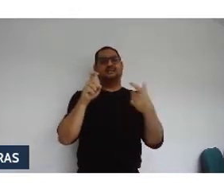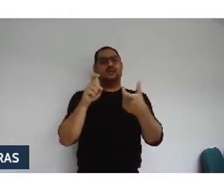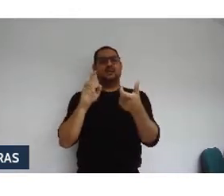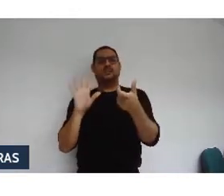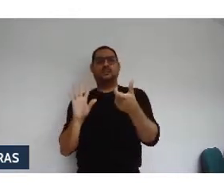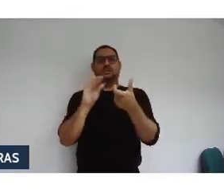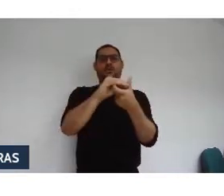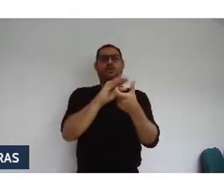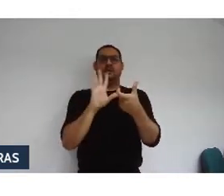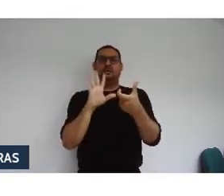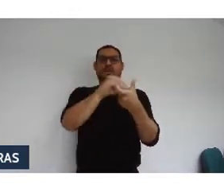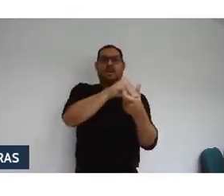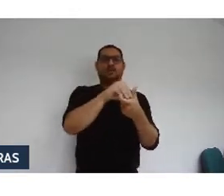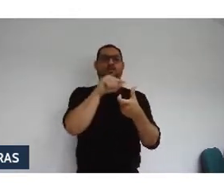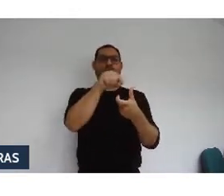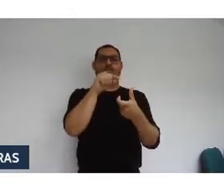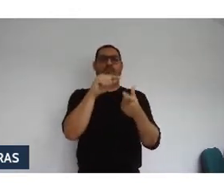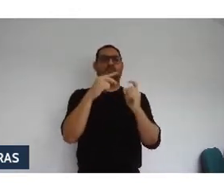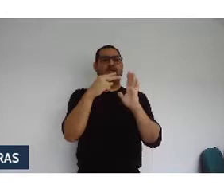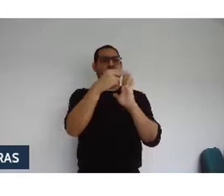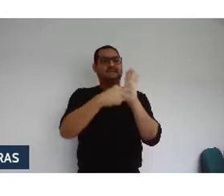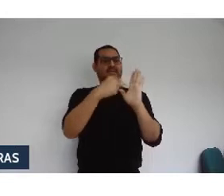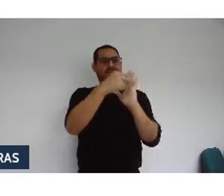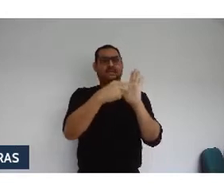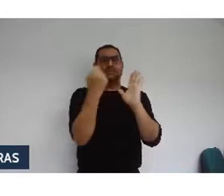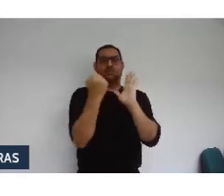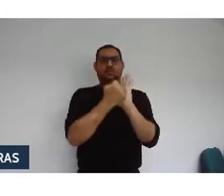e discursos, né,